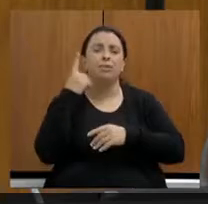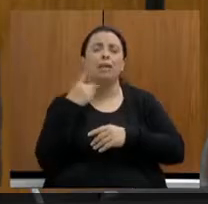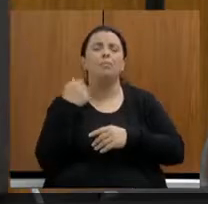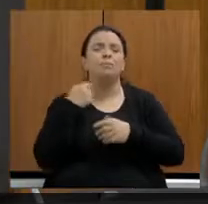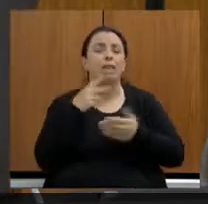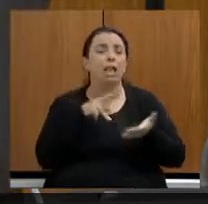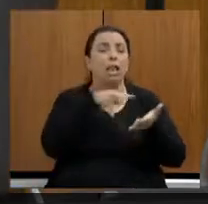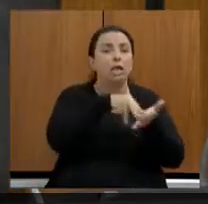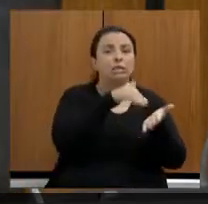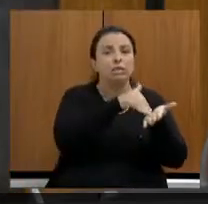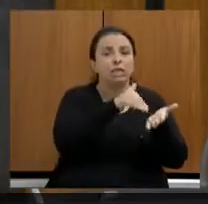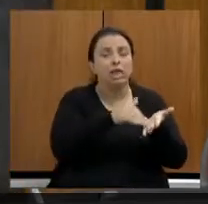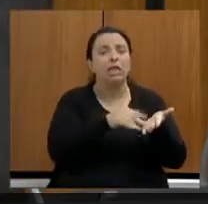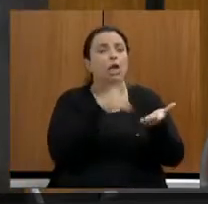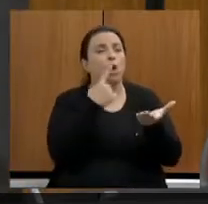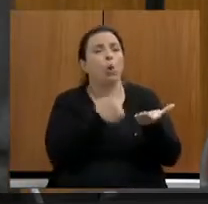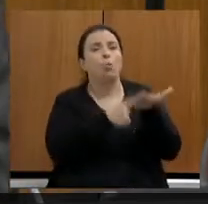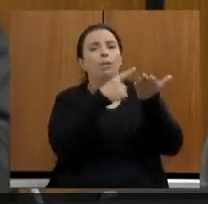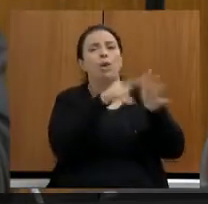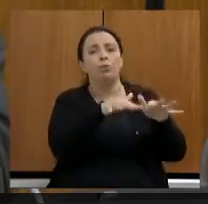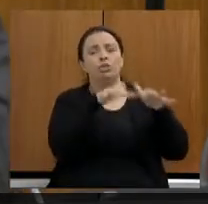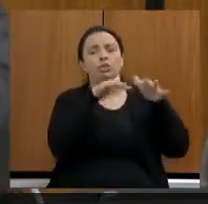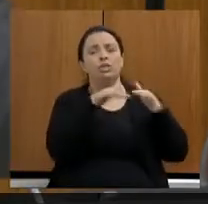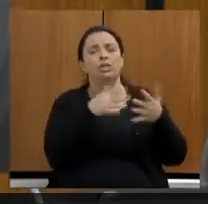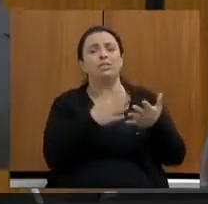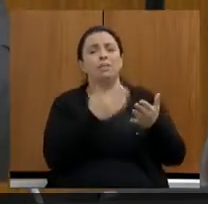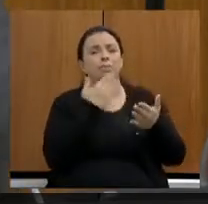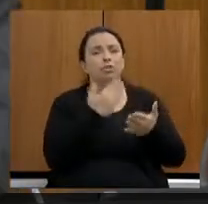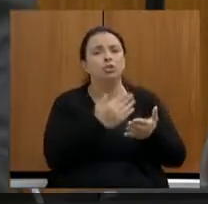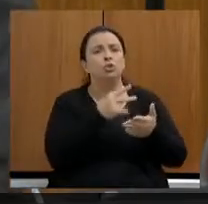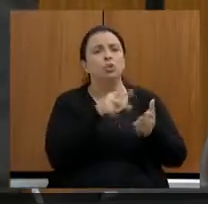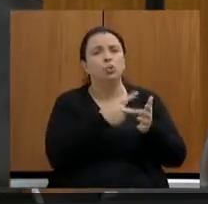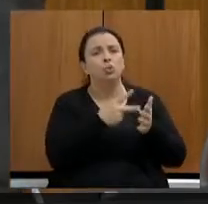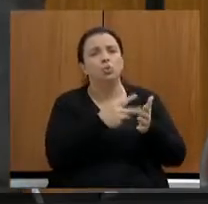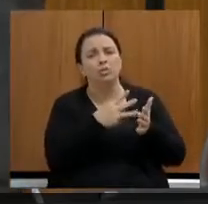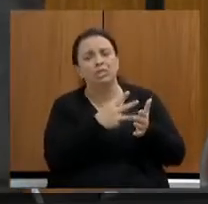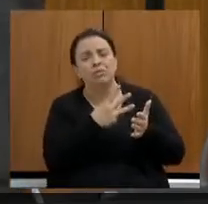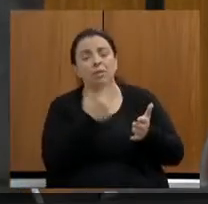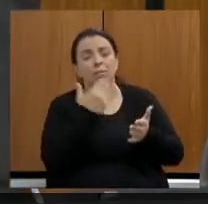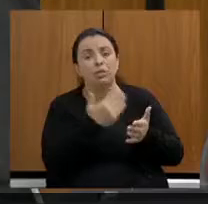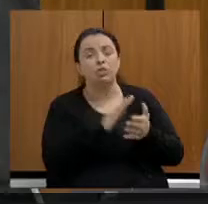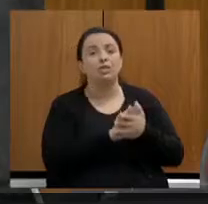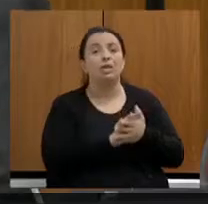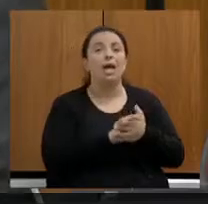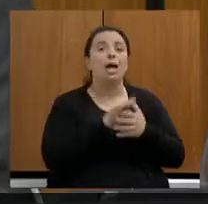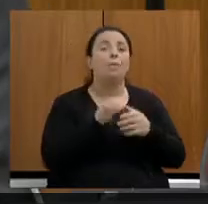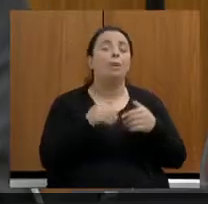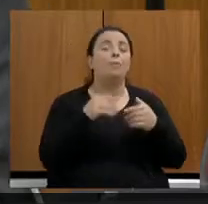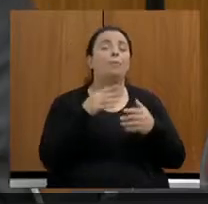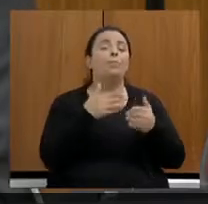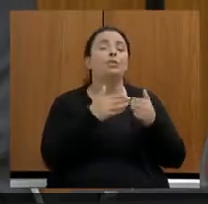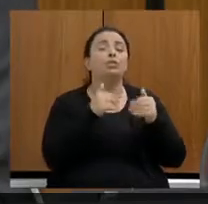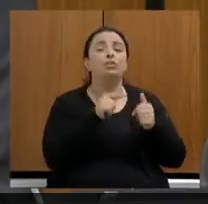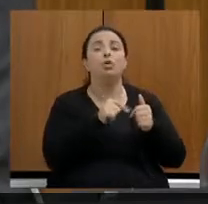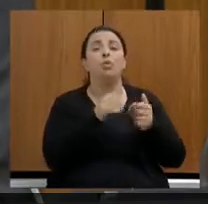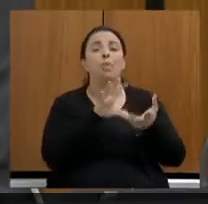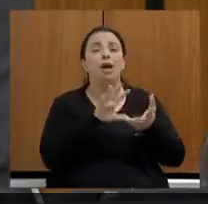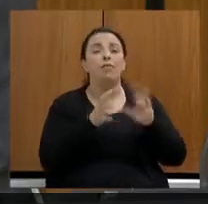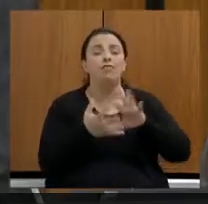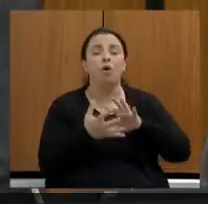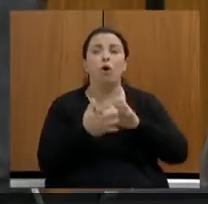três quatro e depois chegar lá para poder a reforma do Muro que tá caindo a reforma de um banheiro